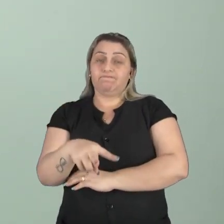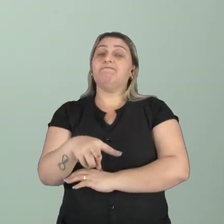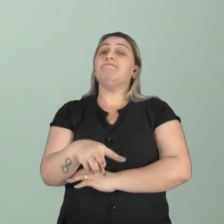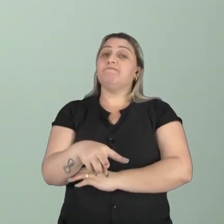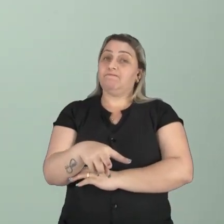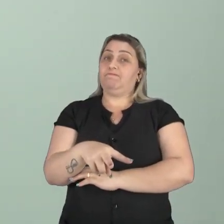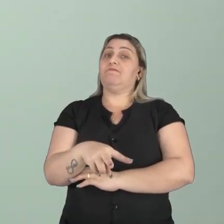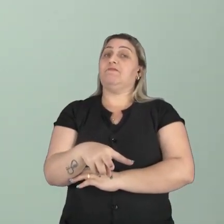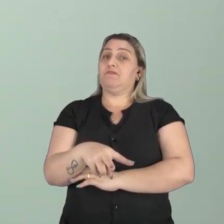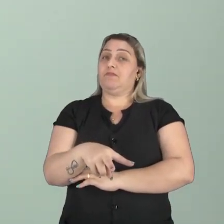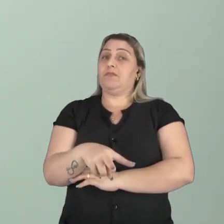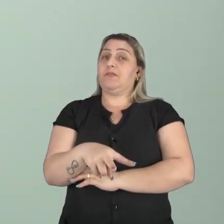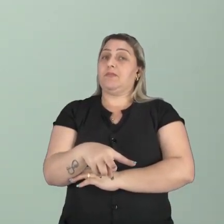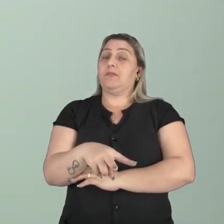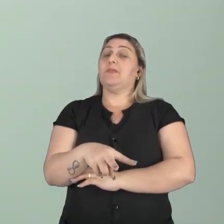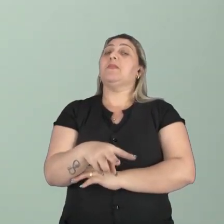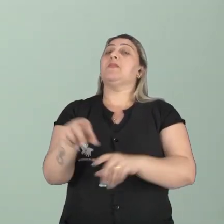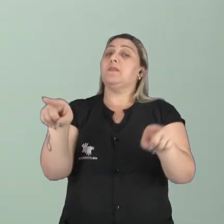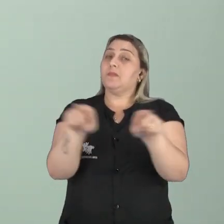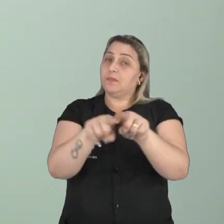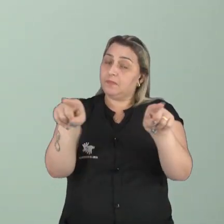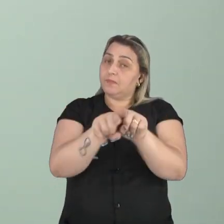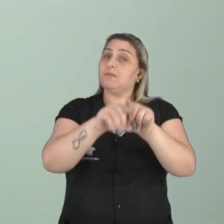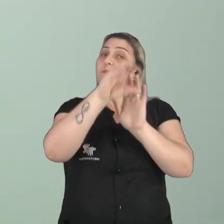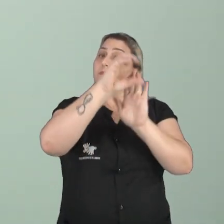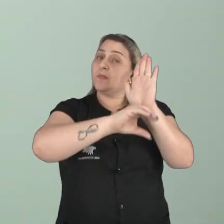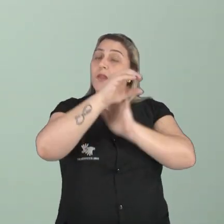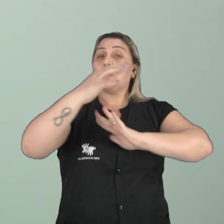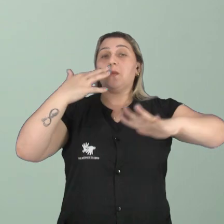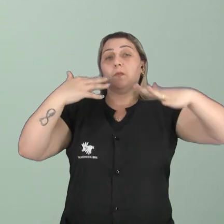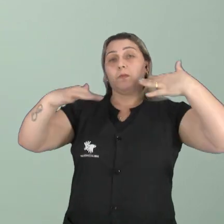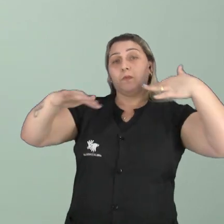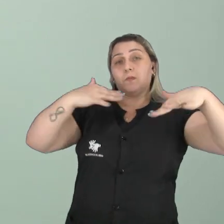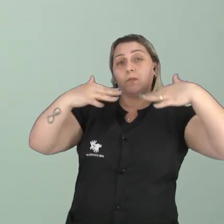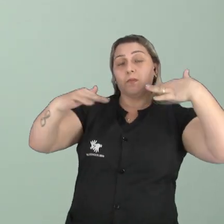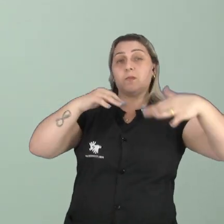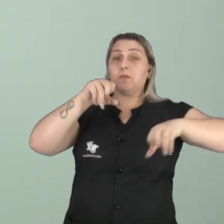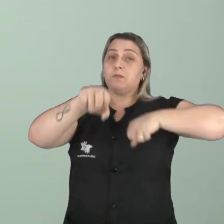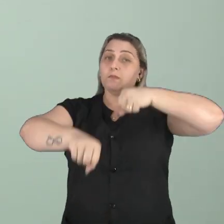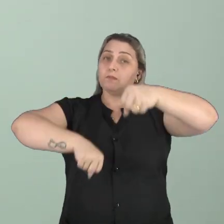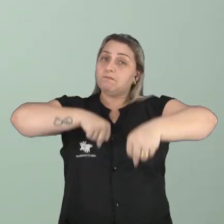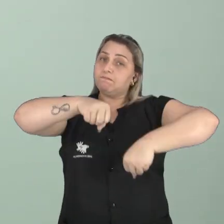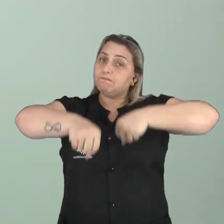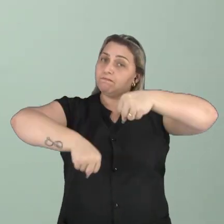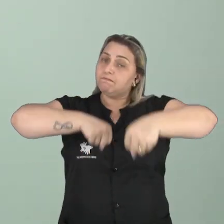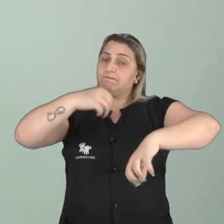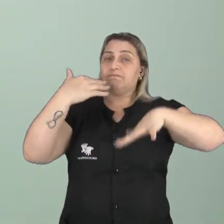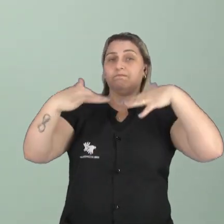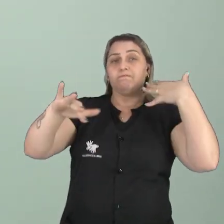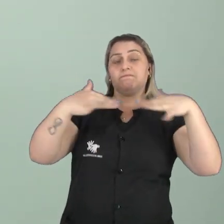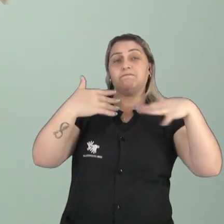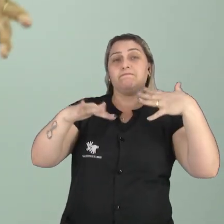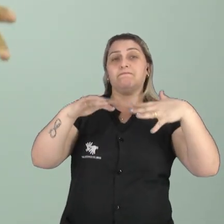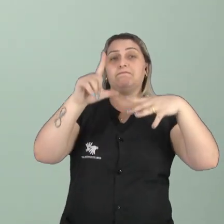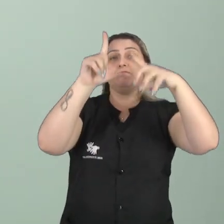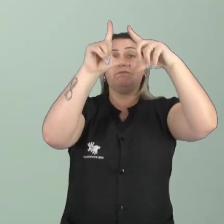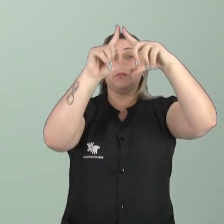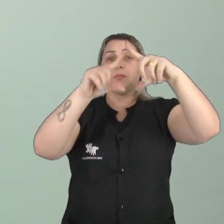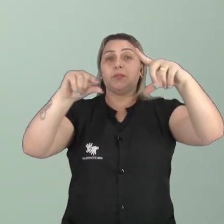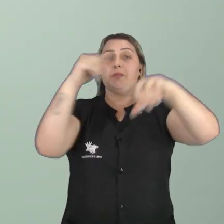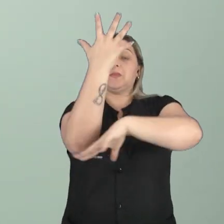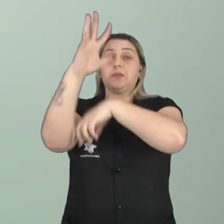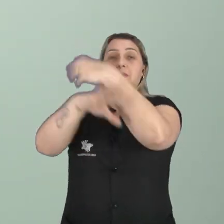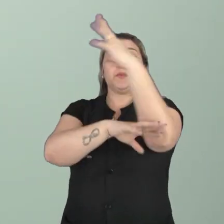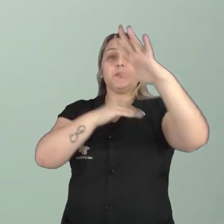uma parte do conceito, mas ela também faz parte dos movimentos. Uma bicicleta em movimento, as folhas das árvores